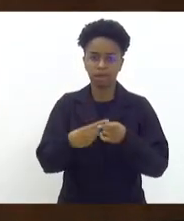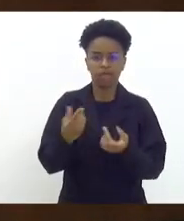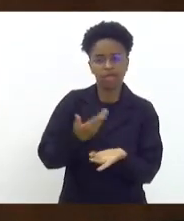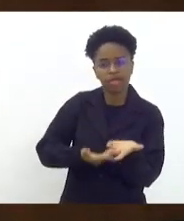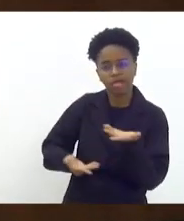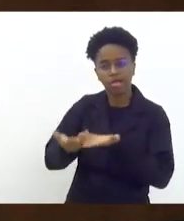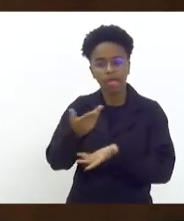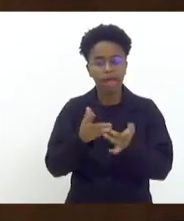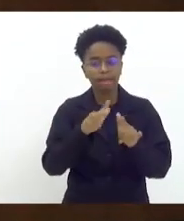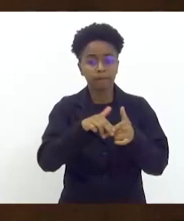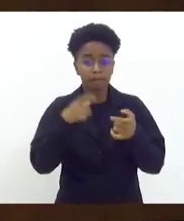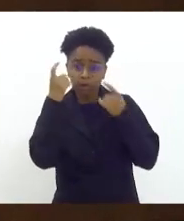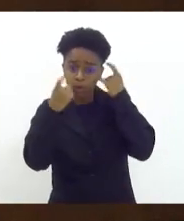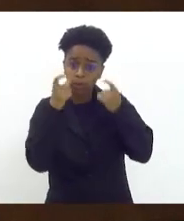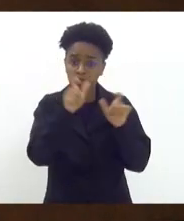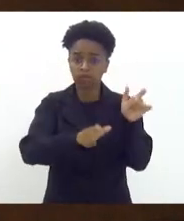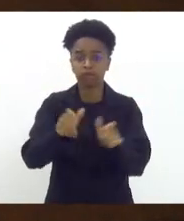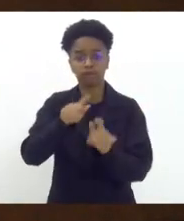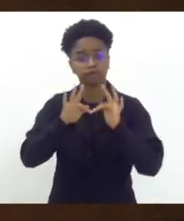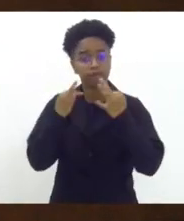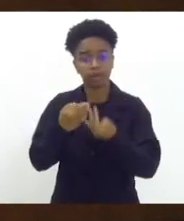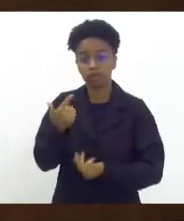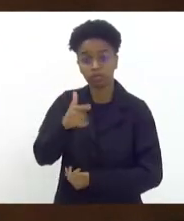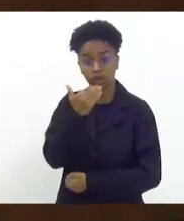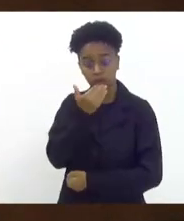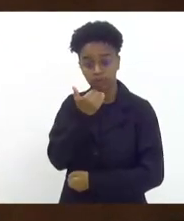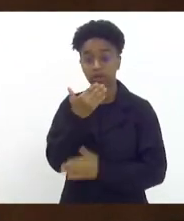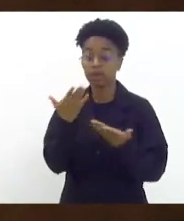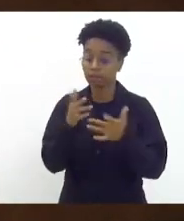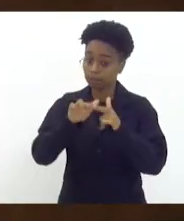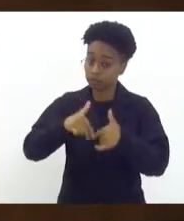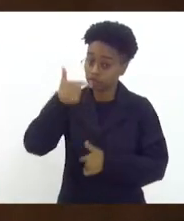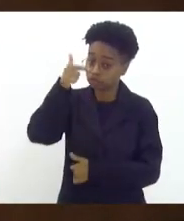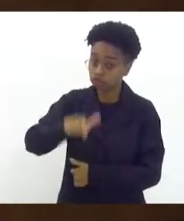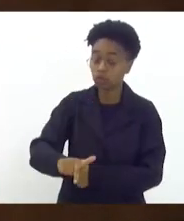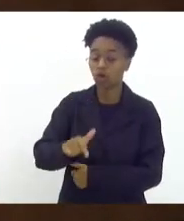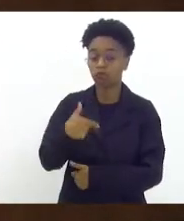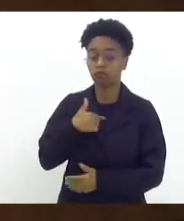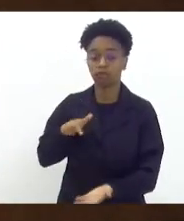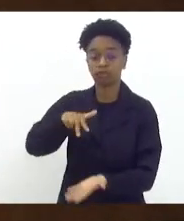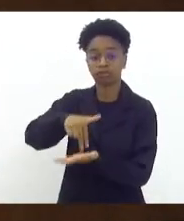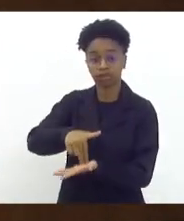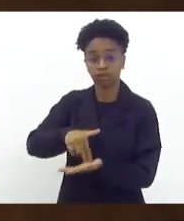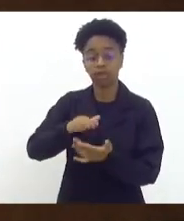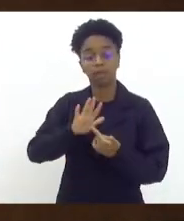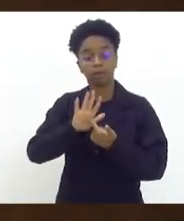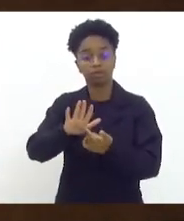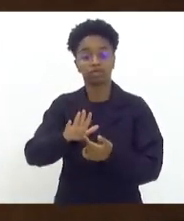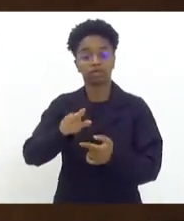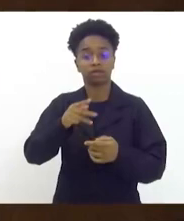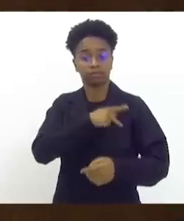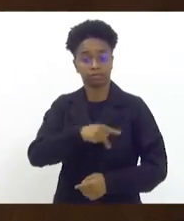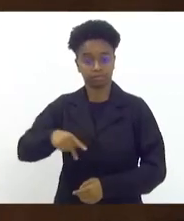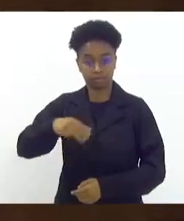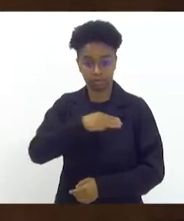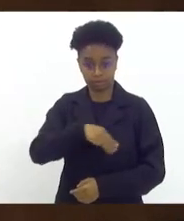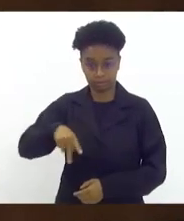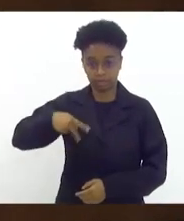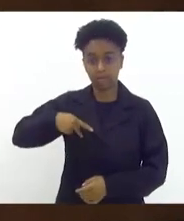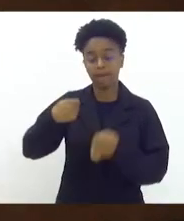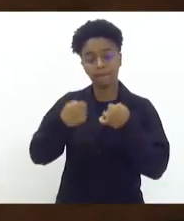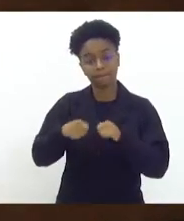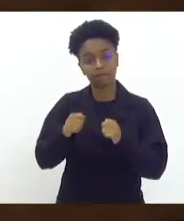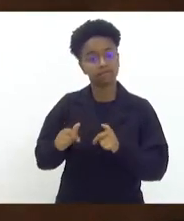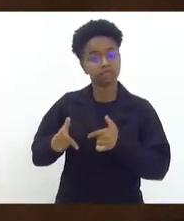desespero dessas famílias que não tem o que comer é por isso que fiz de novo uma representação no Ministério Público que tem que exercer